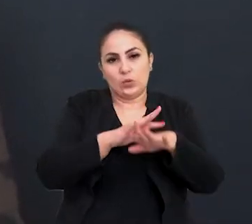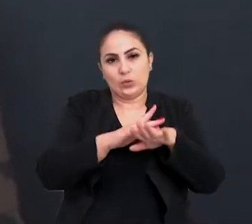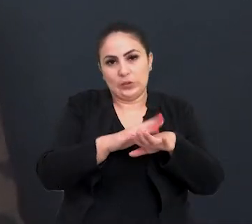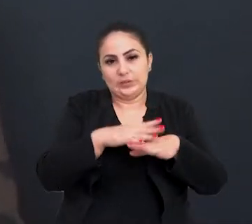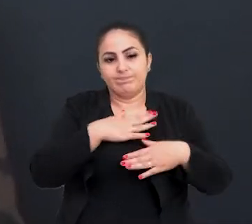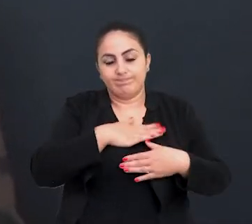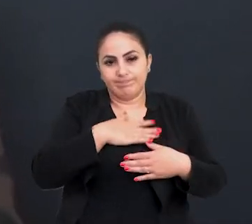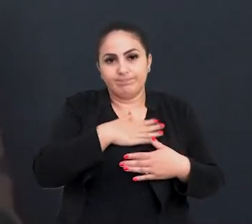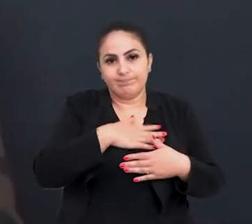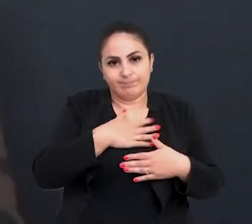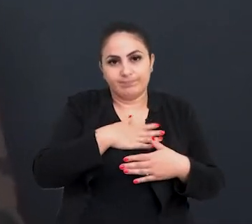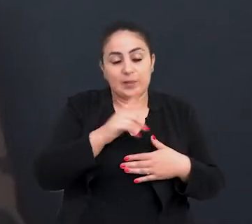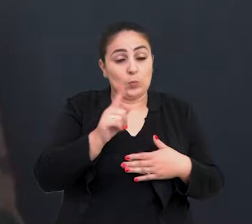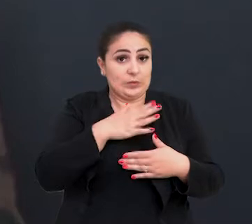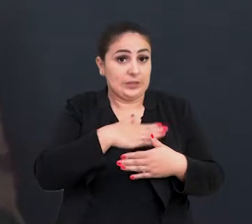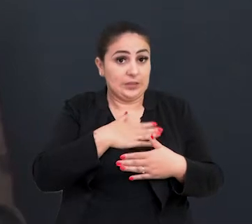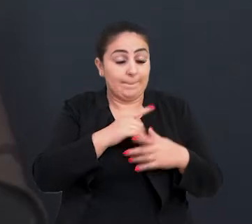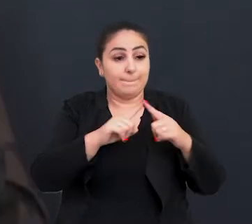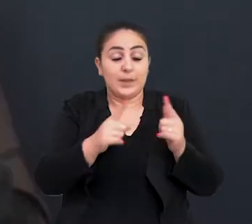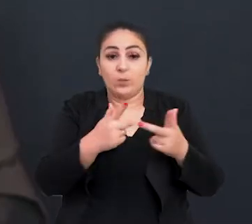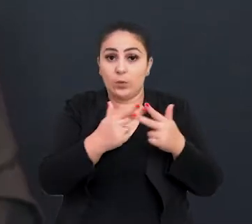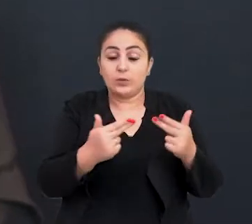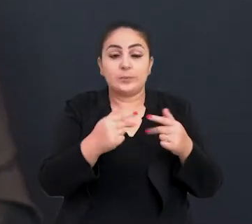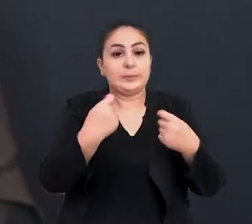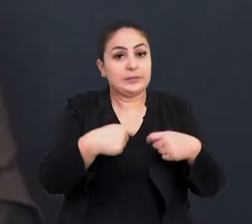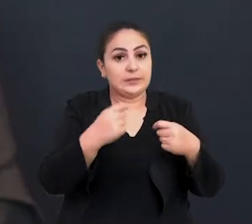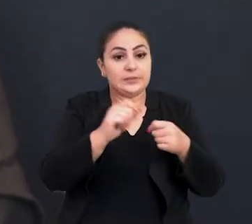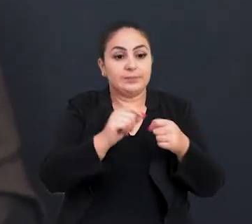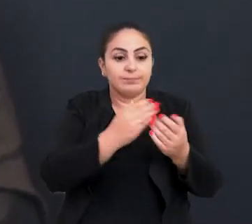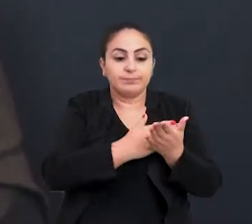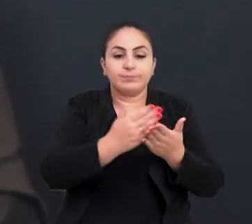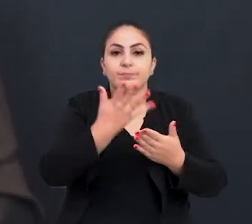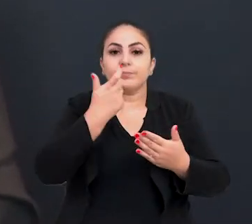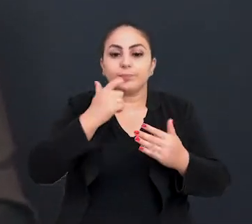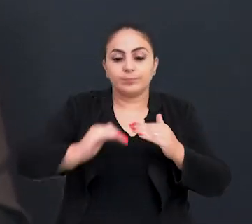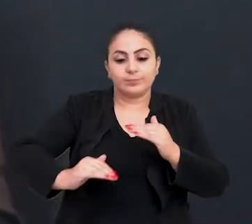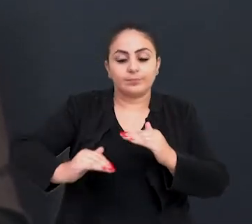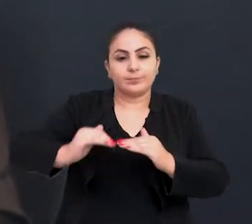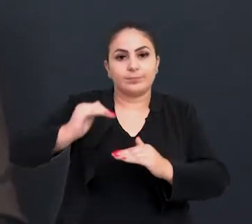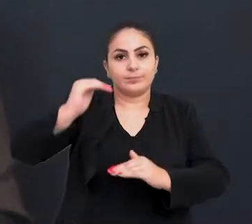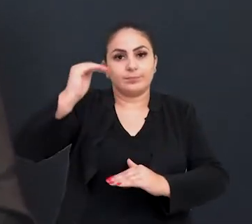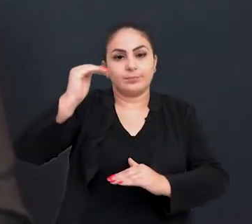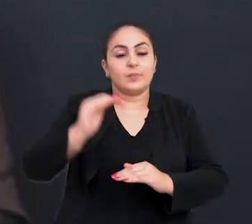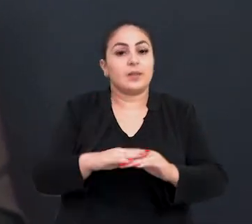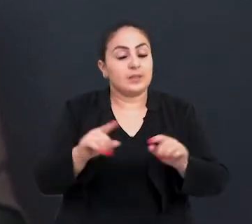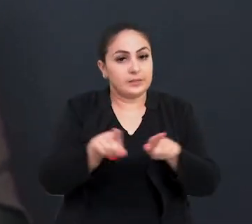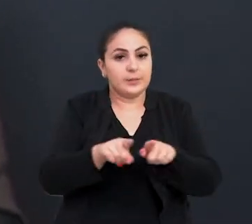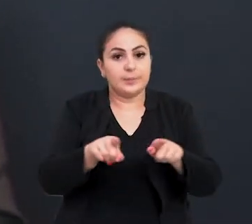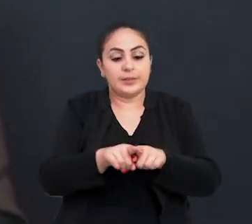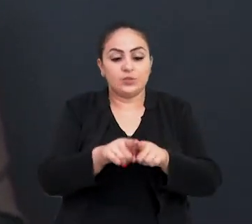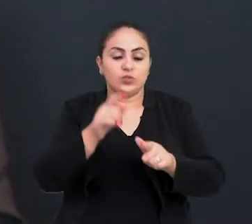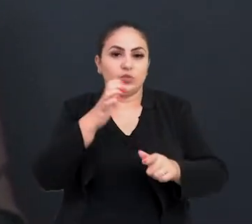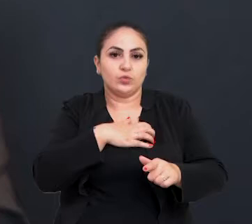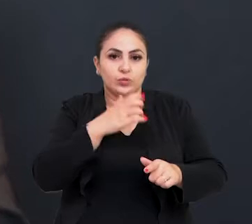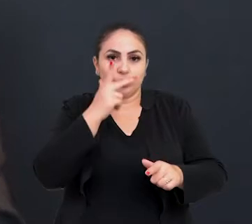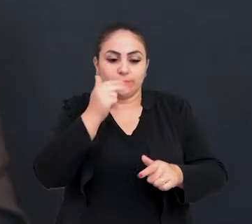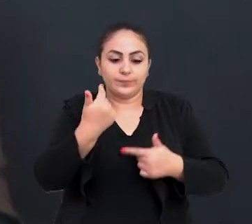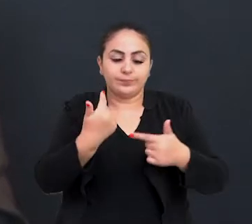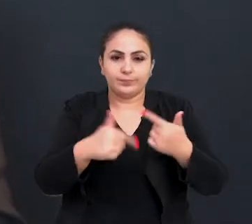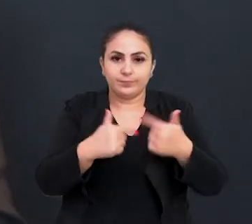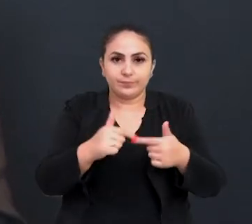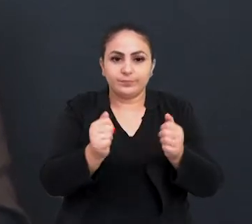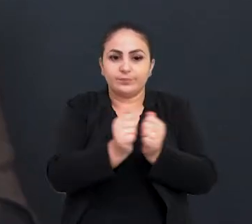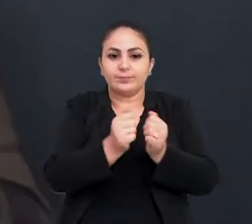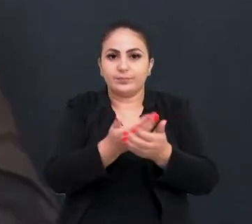uma doença sintomática, né? Algumas coisas têm que ser trabalhado desde a infância, né? Que conforme